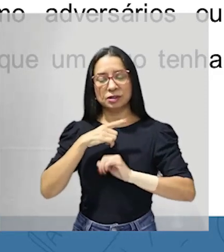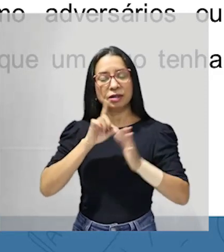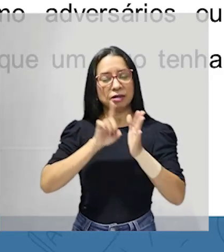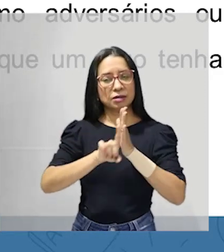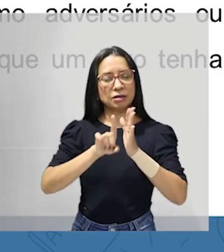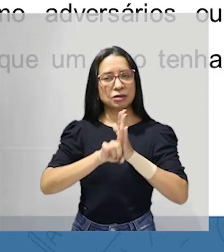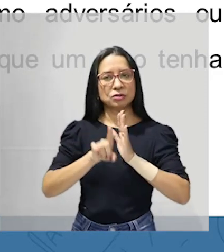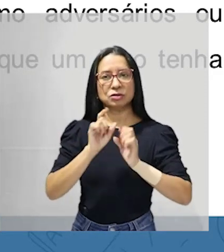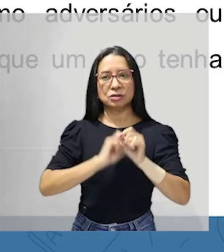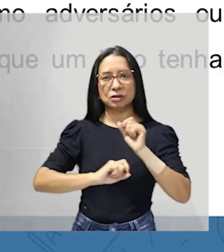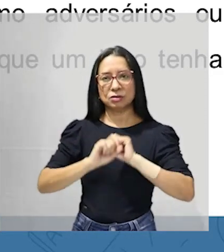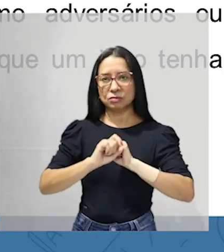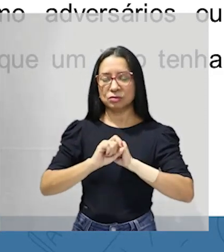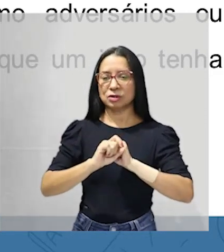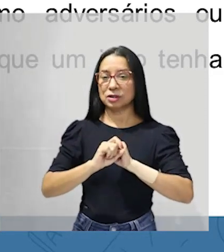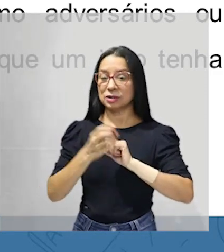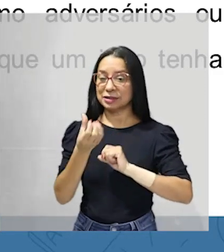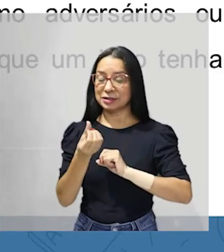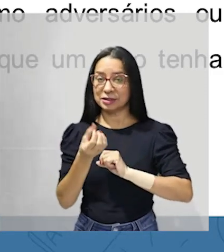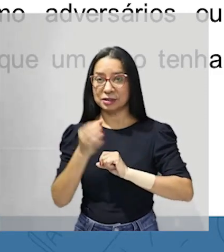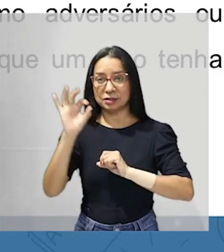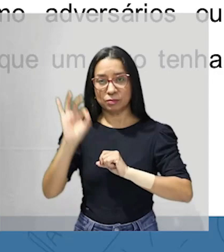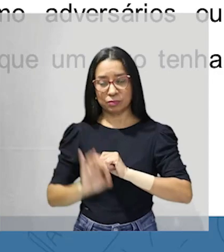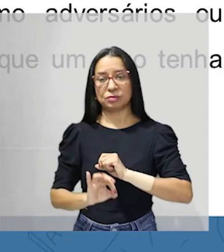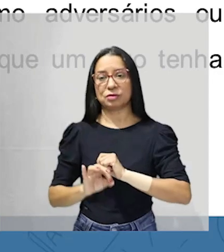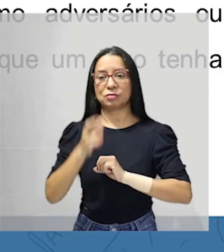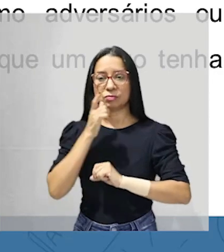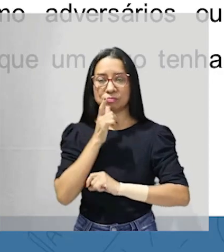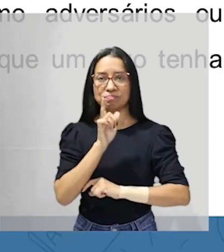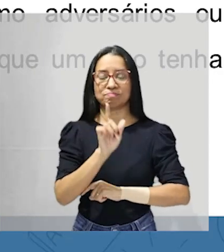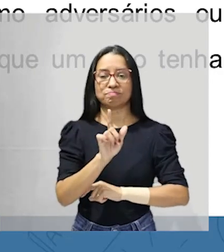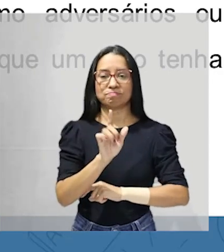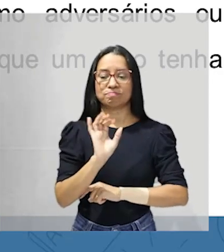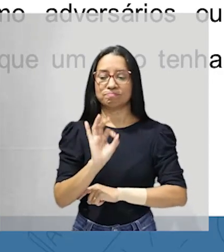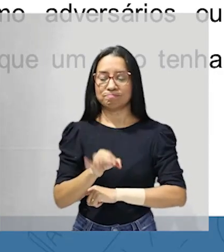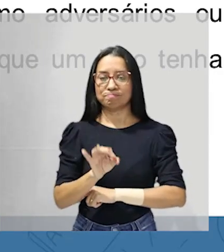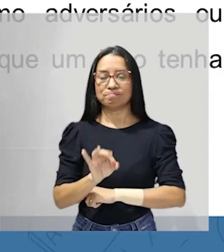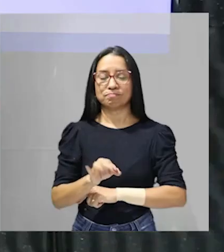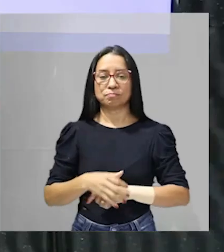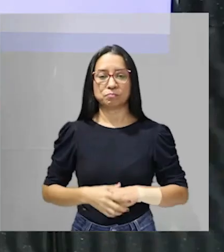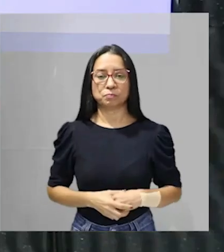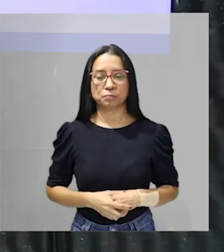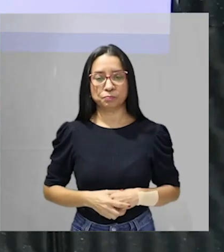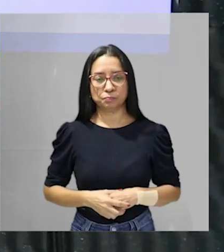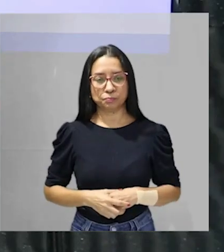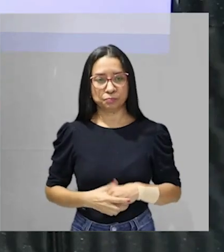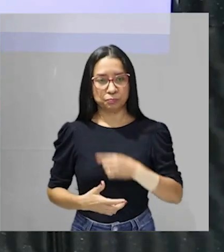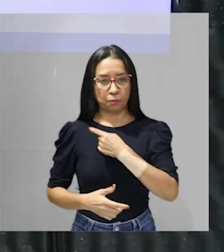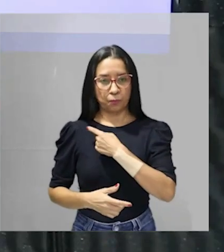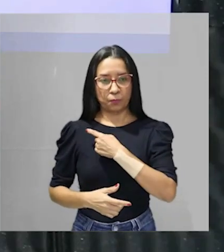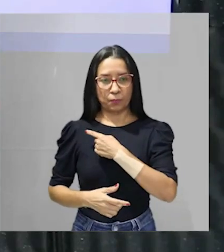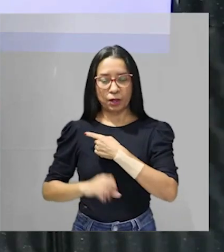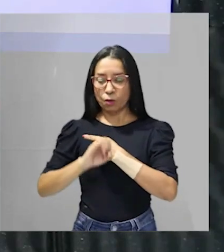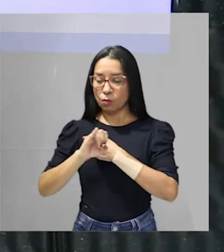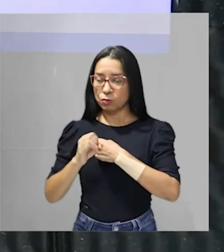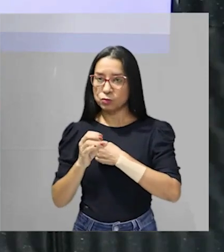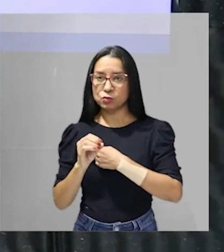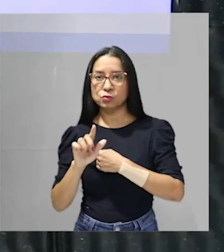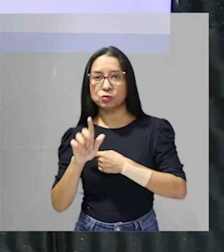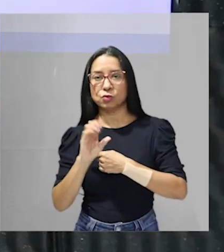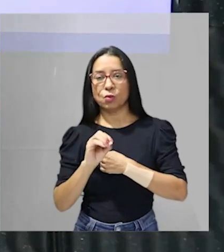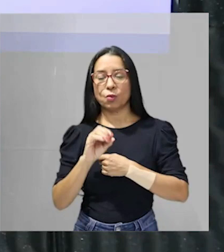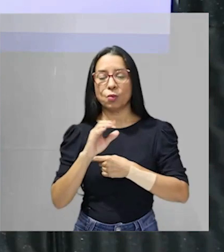jogo Digamos que você já tenha de 60% de chance de acertar jogo é toda e qualquer atividade